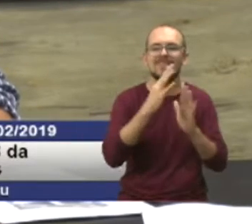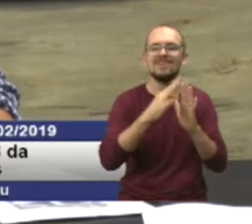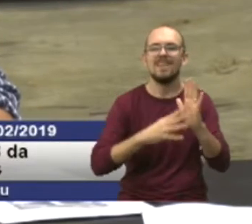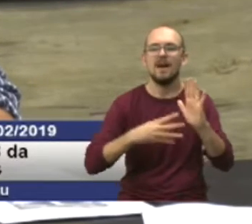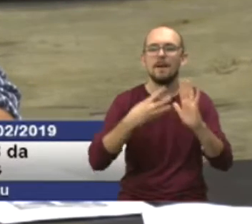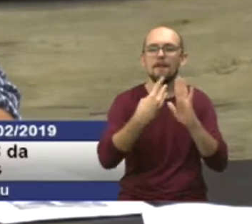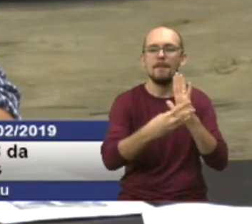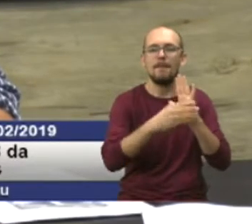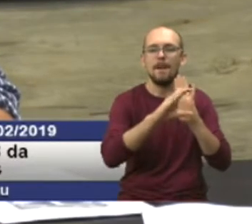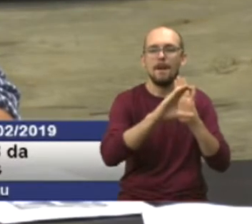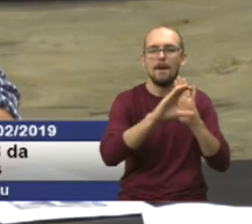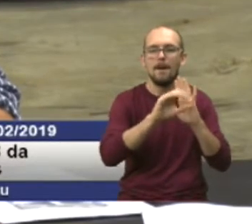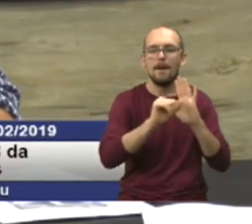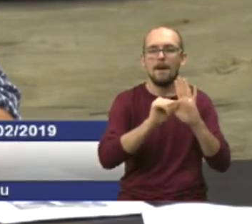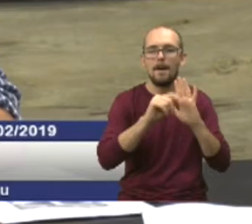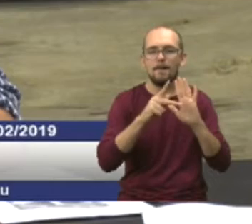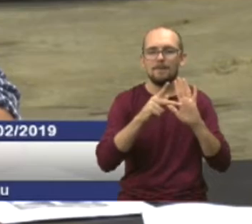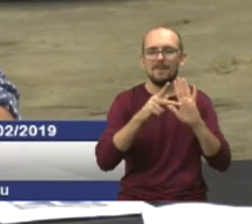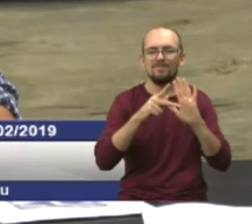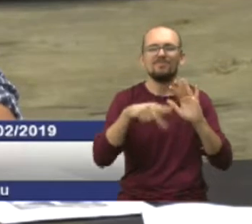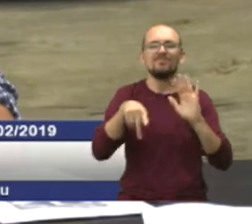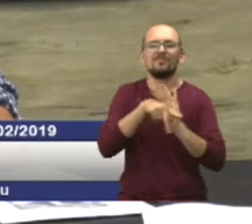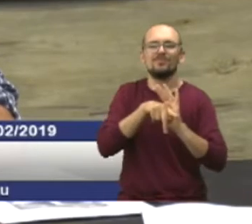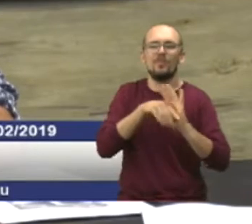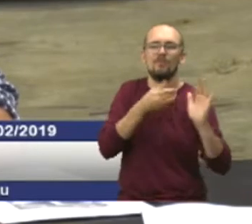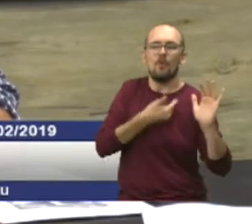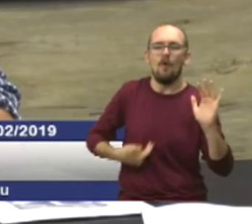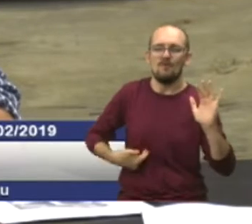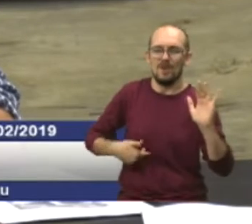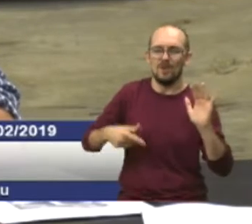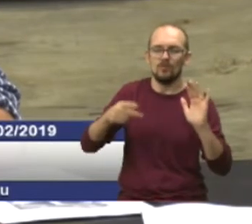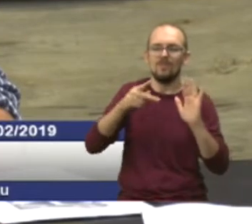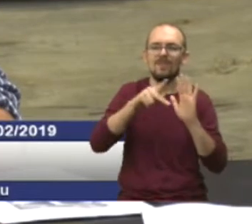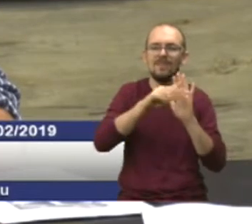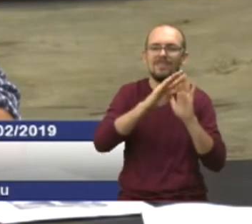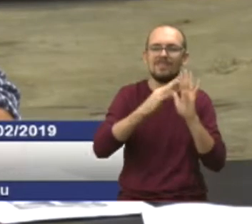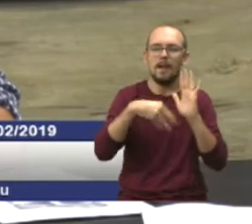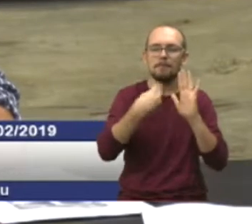federal determina que tem uma redução